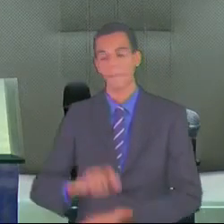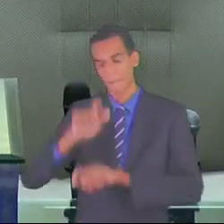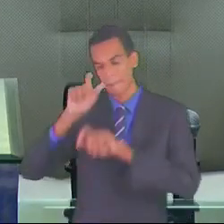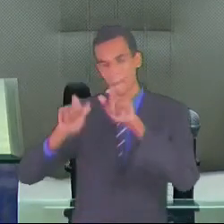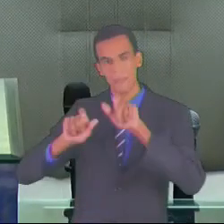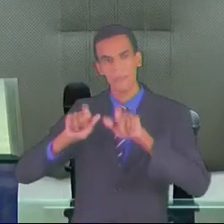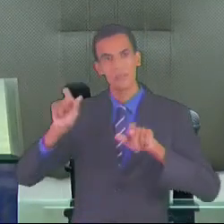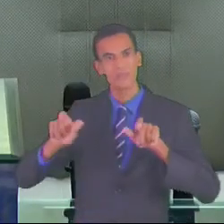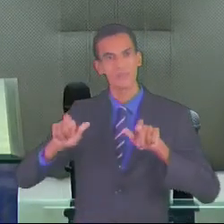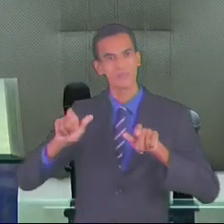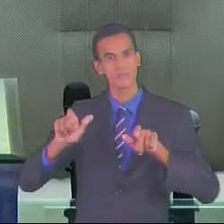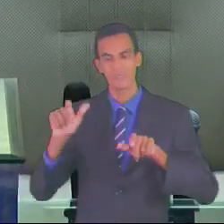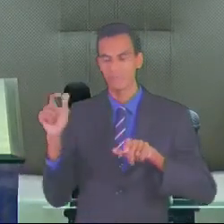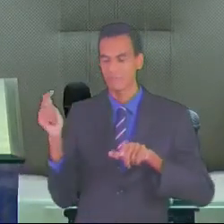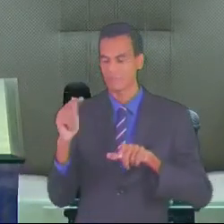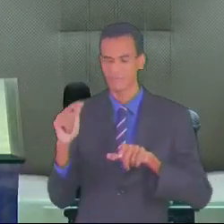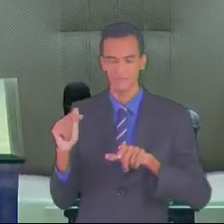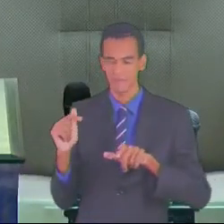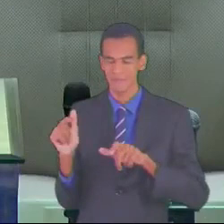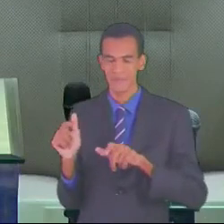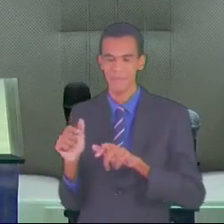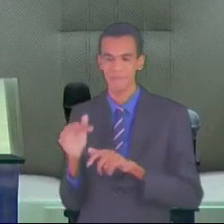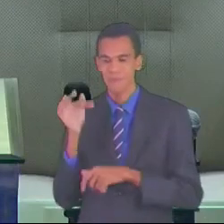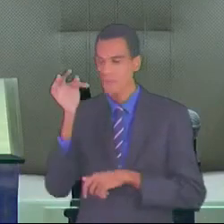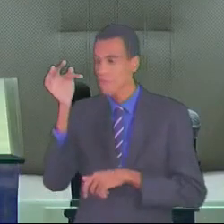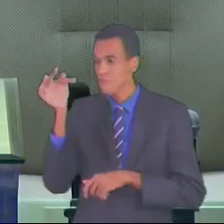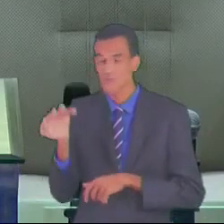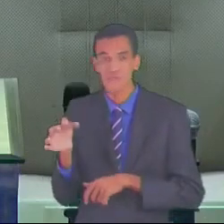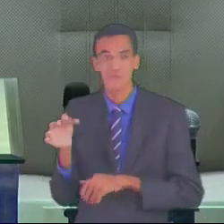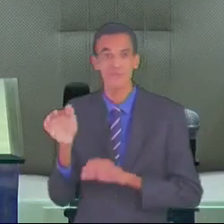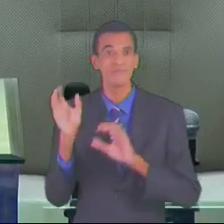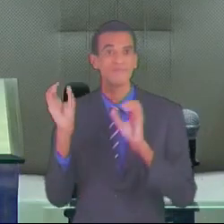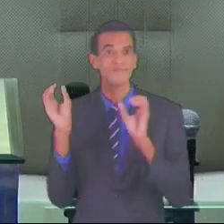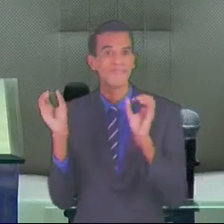Pessoas que não têm perspectiva de nada.